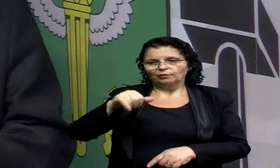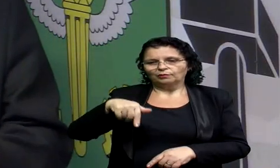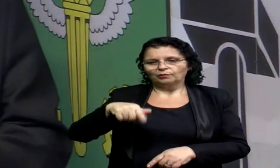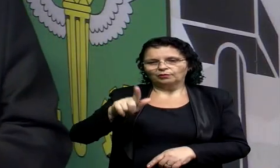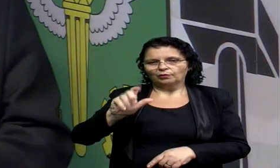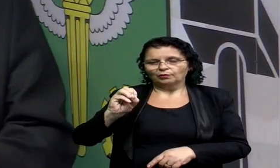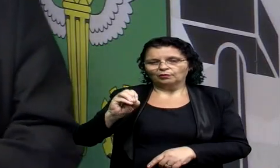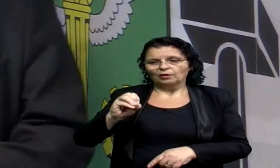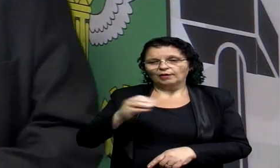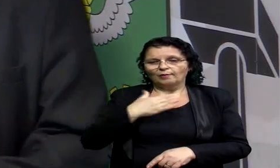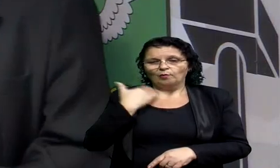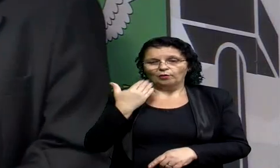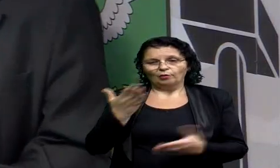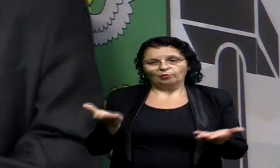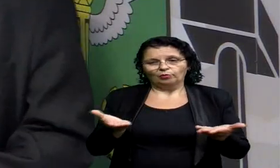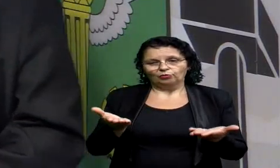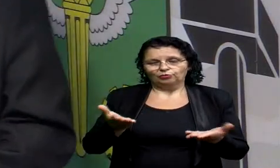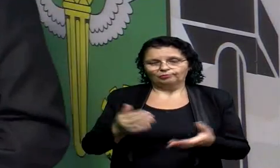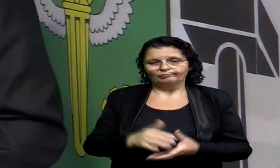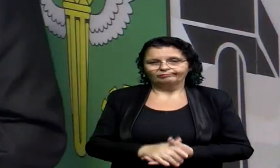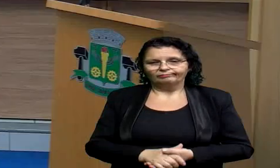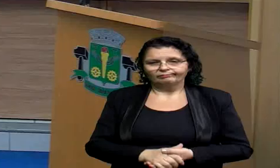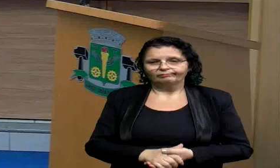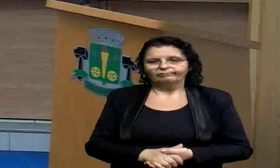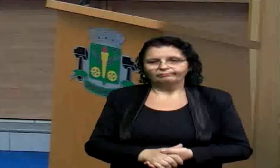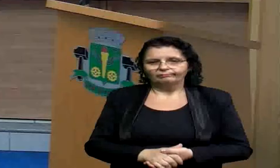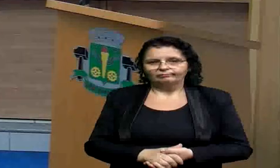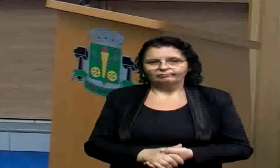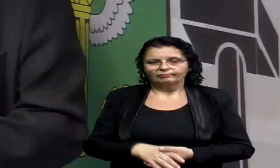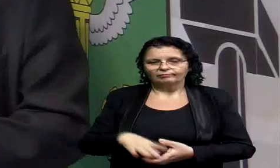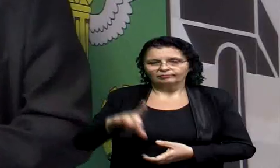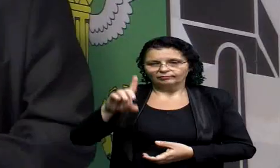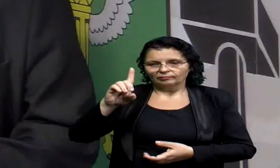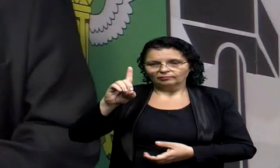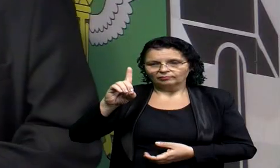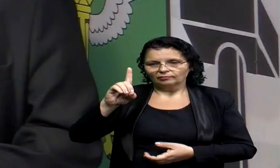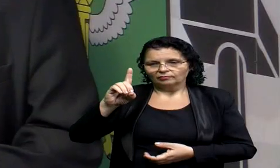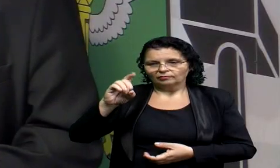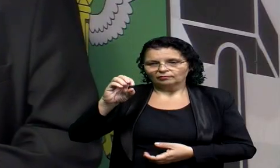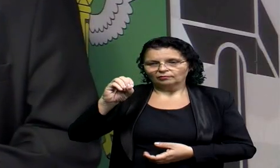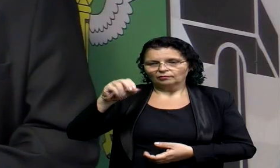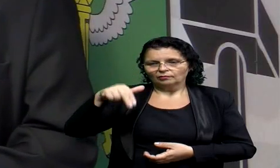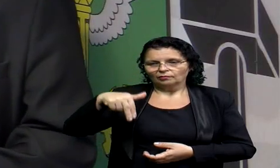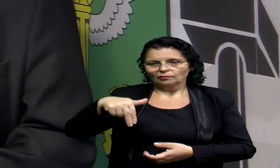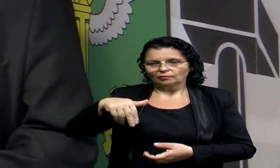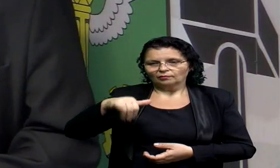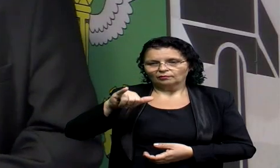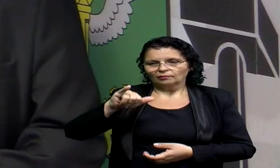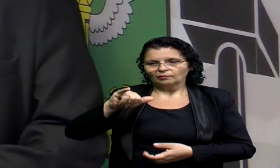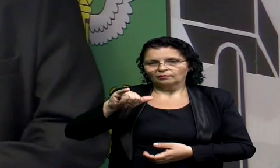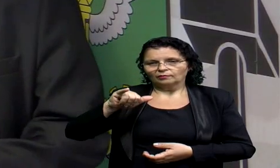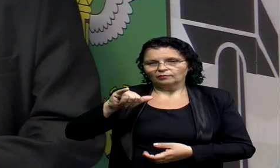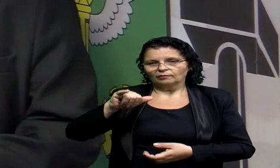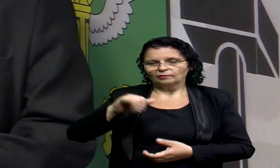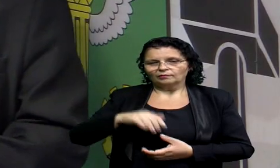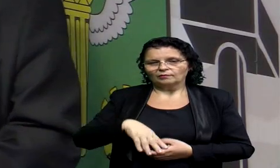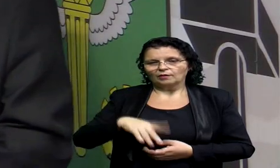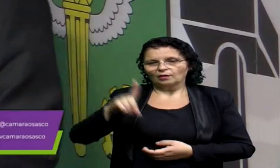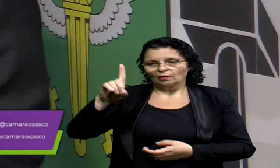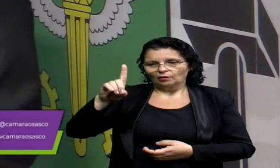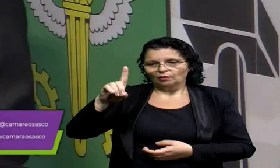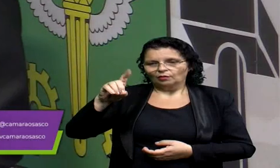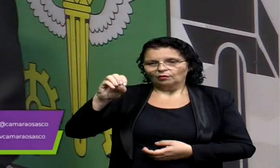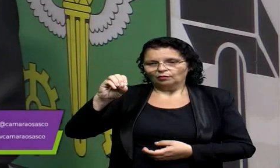faleceu hoje Domingos José Trindade morador do Muarama